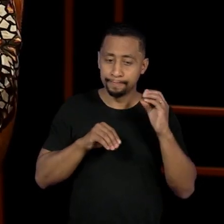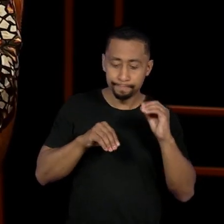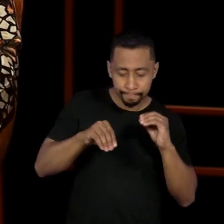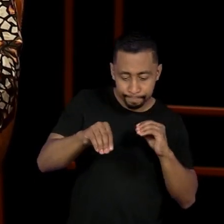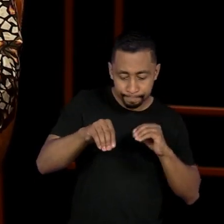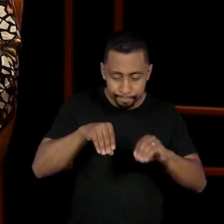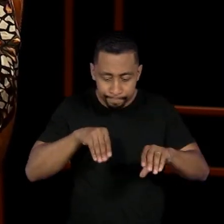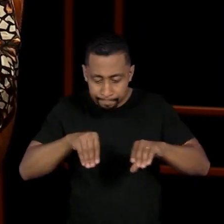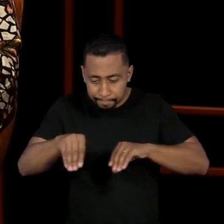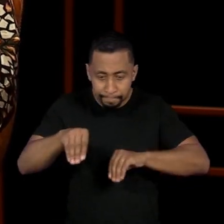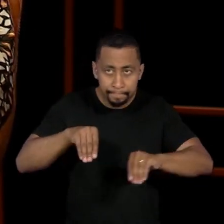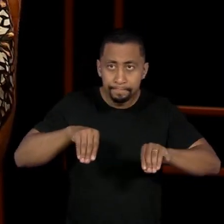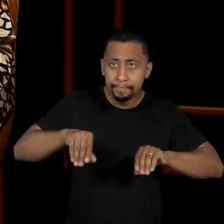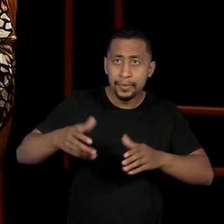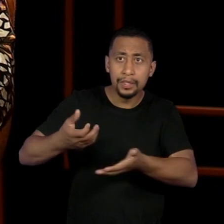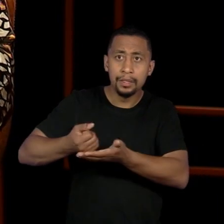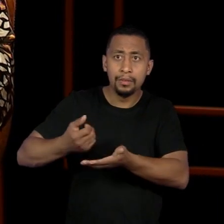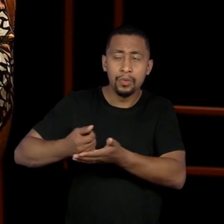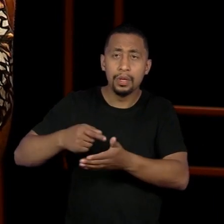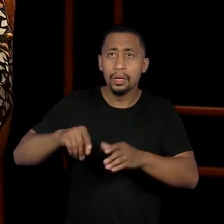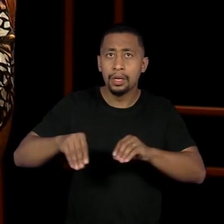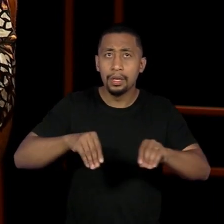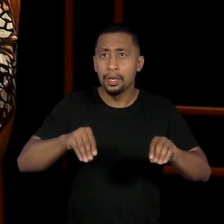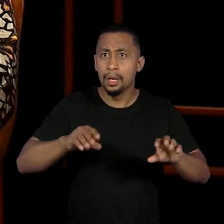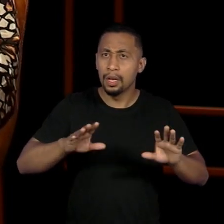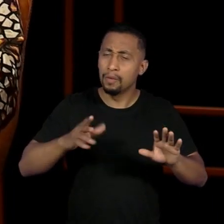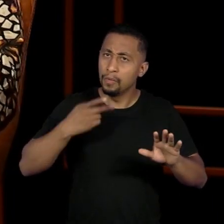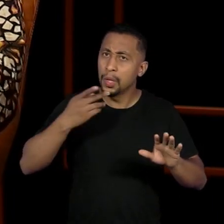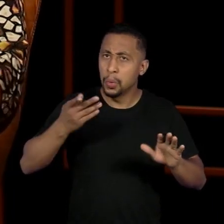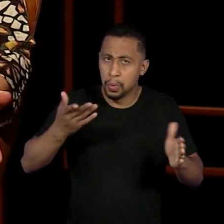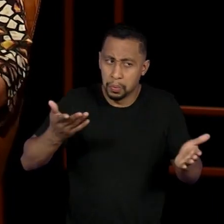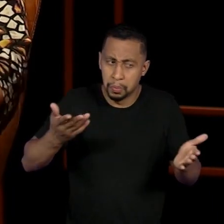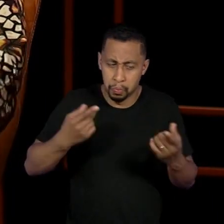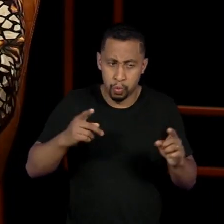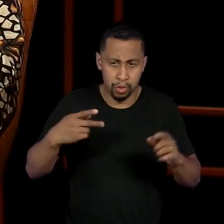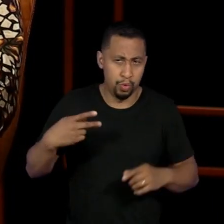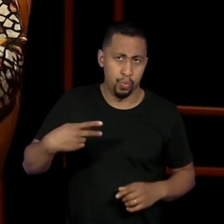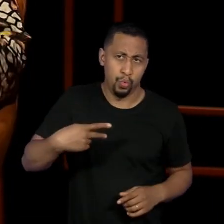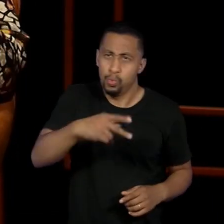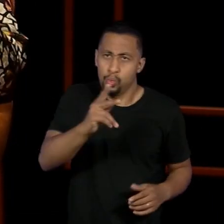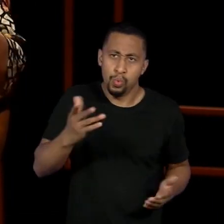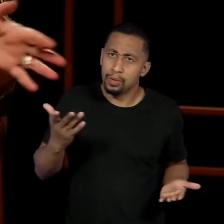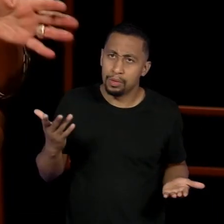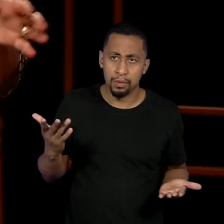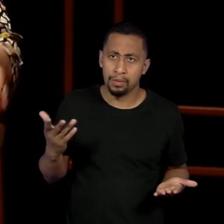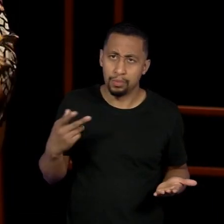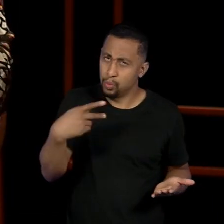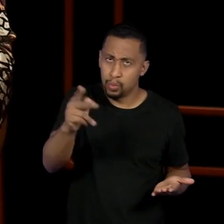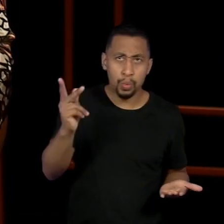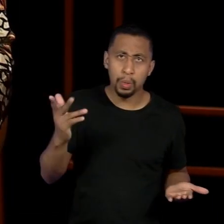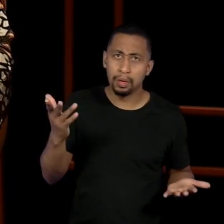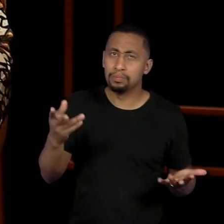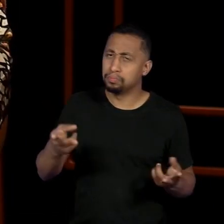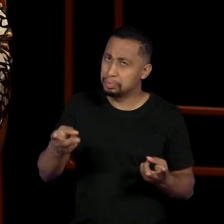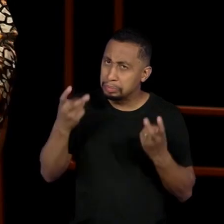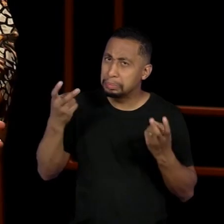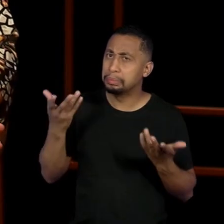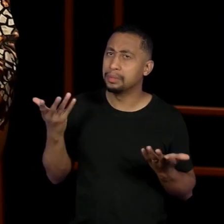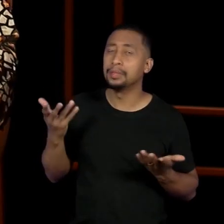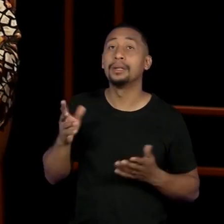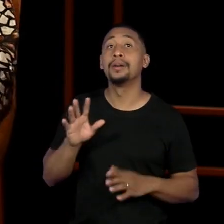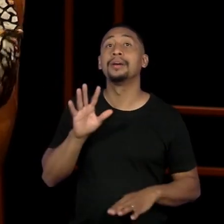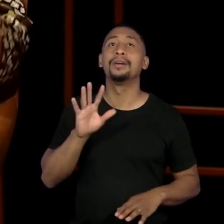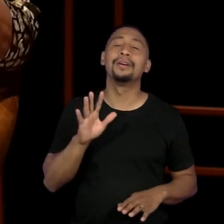coisas e ele: eu conheço essa música, é uma música tua, eu estou a gravar várias músicas, eu estou a gravar um disco de Vinícius, tem muitas parcerias contigo.